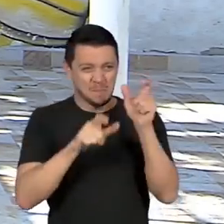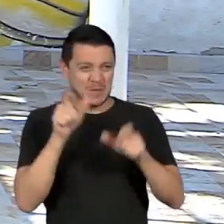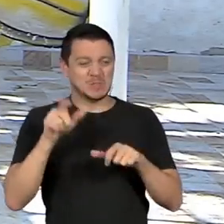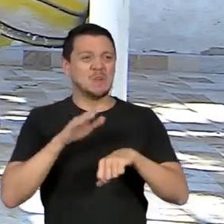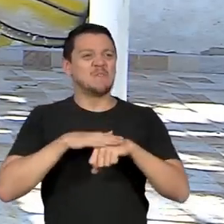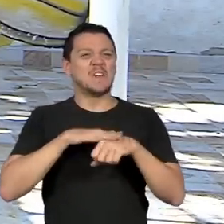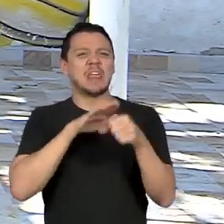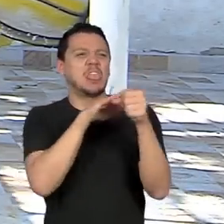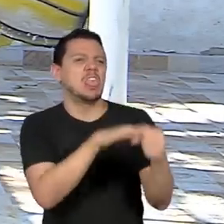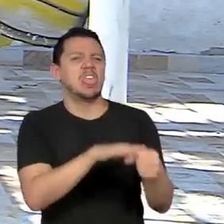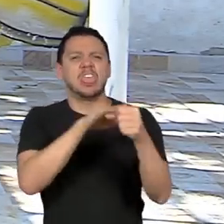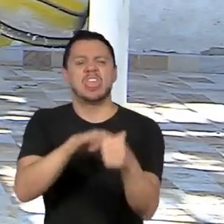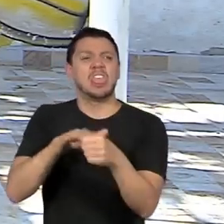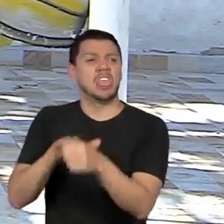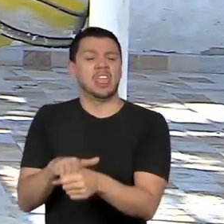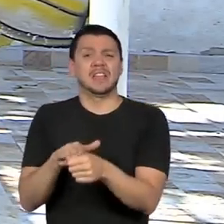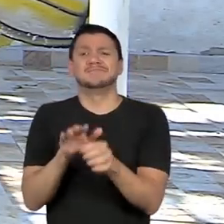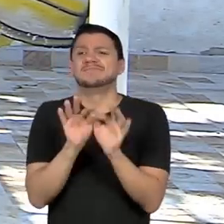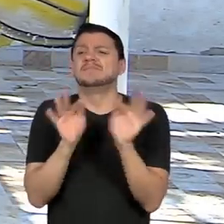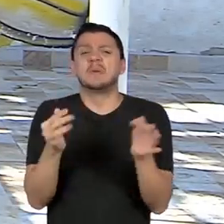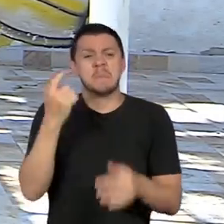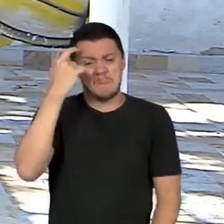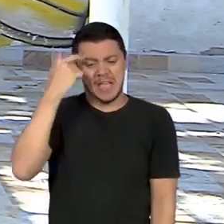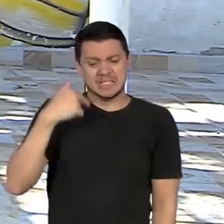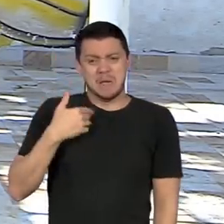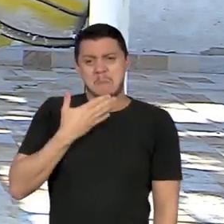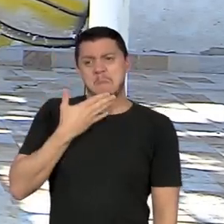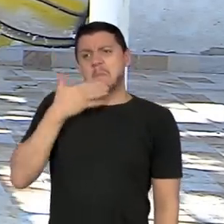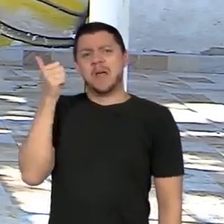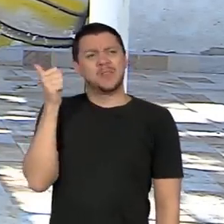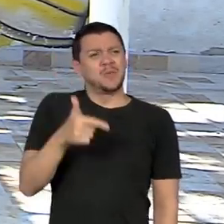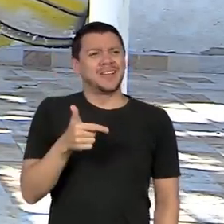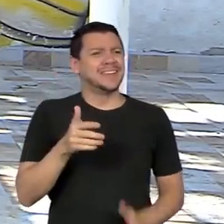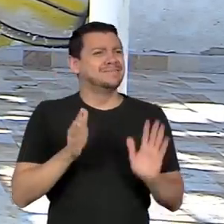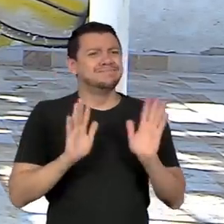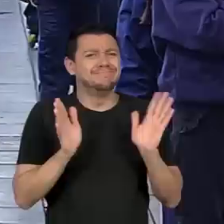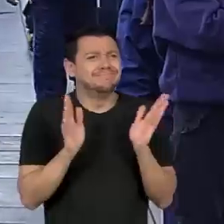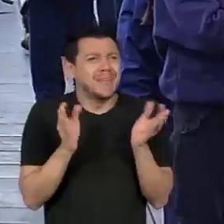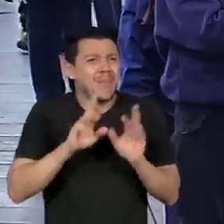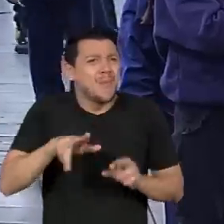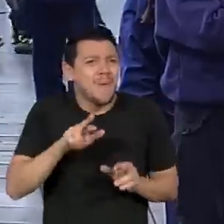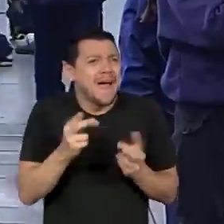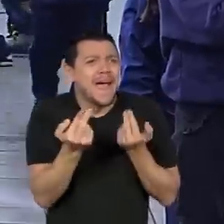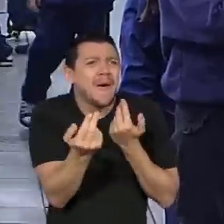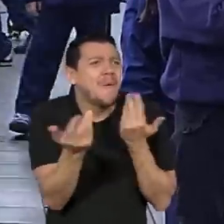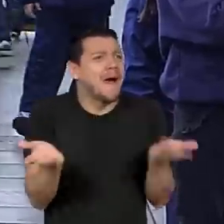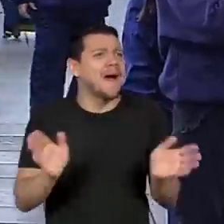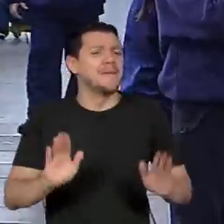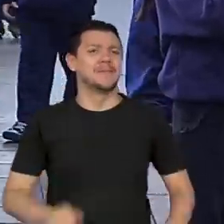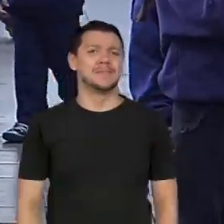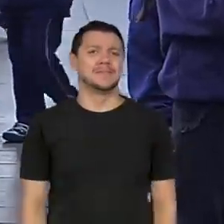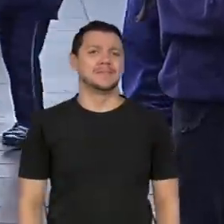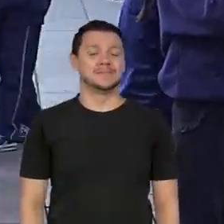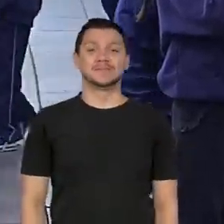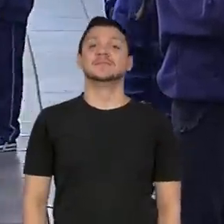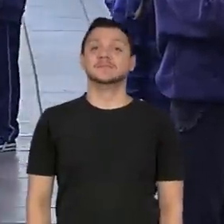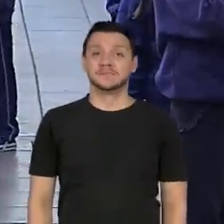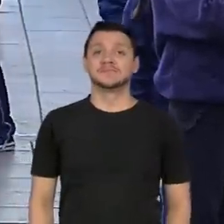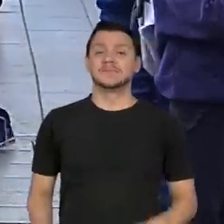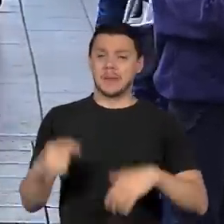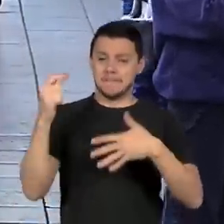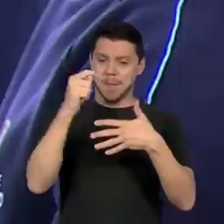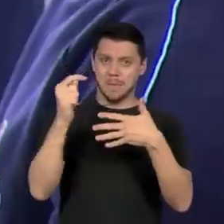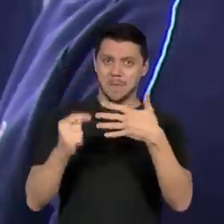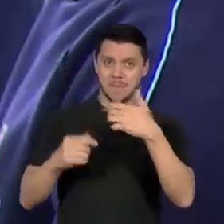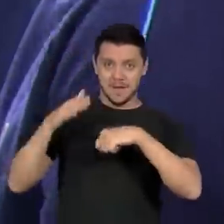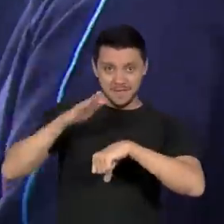uma mínima coisa, elas se acharem que são melhores do que as outras, só por causa de um mínimo detalhe. As atividades realizadas